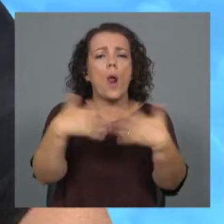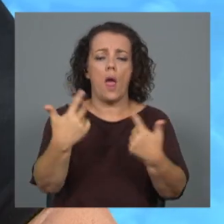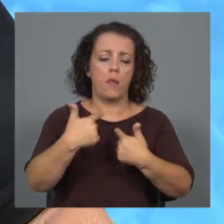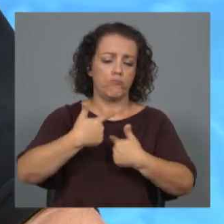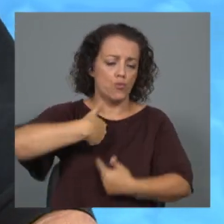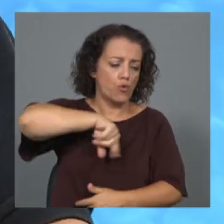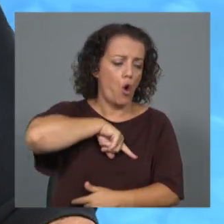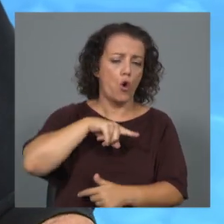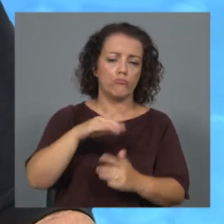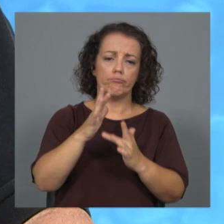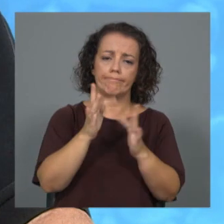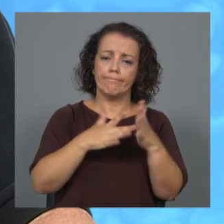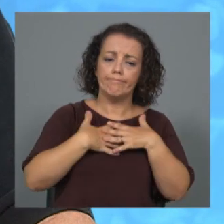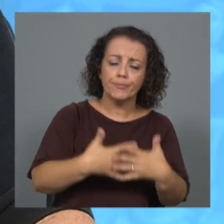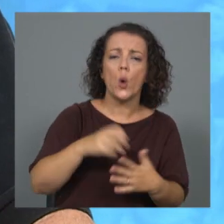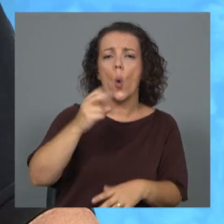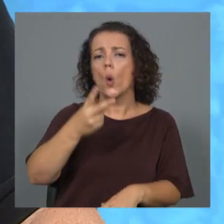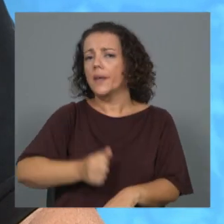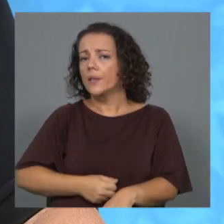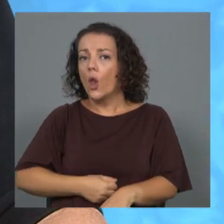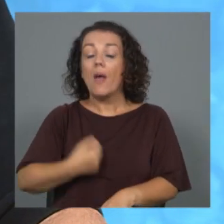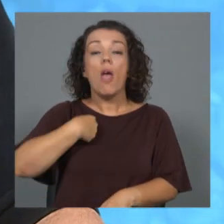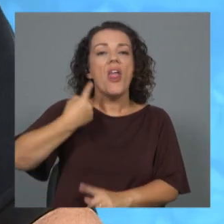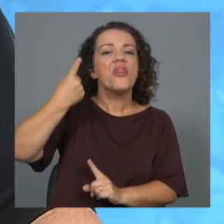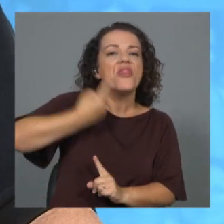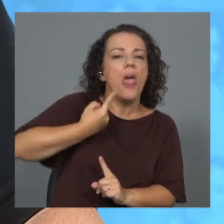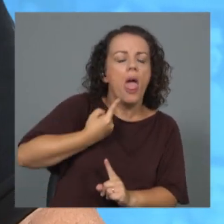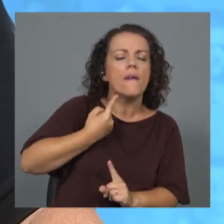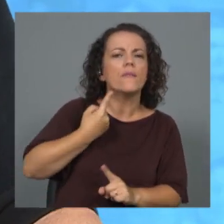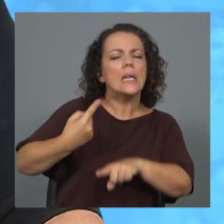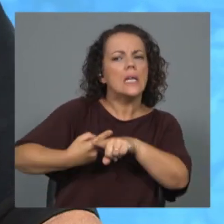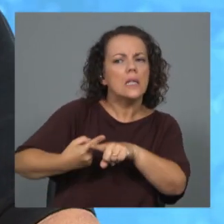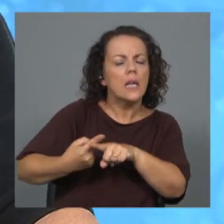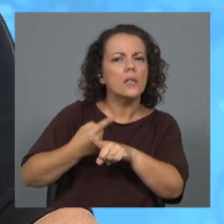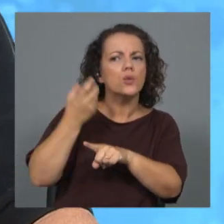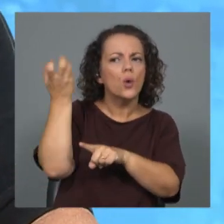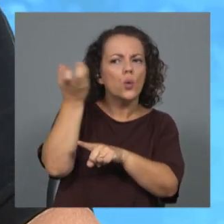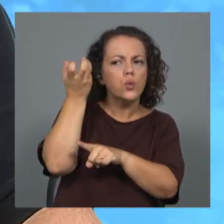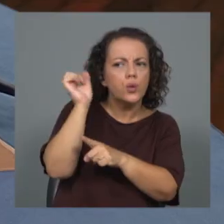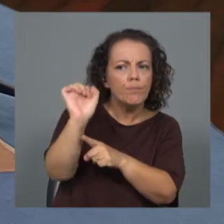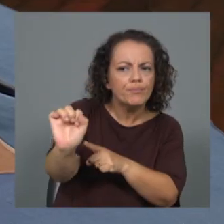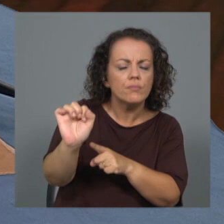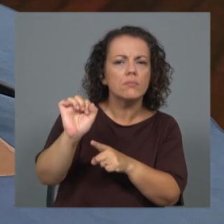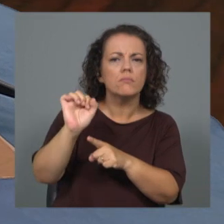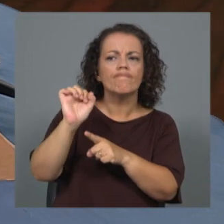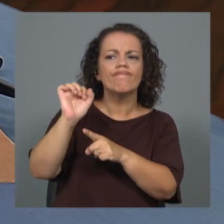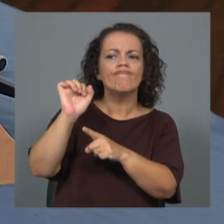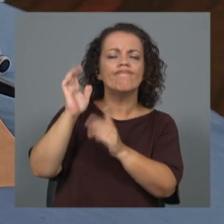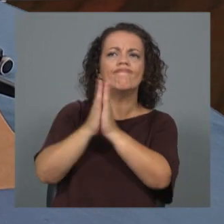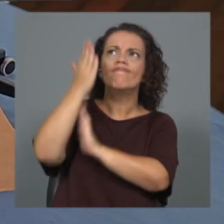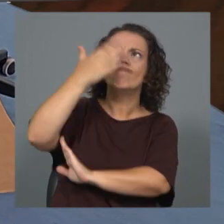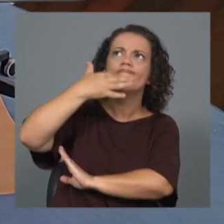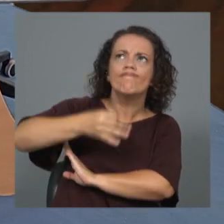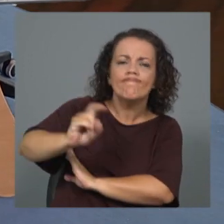temos o dever de nos interessar pela cultura laica, pelos filósofos ateus, conhecer os mestres da